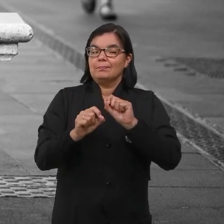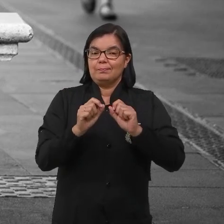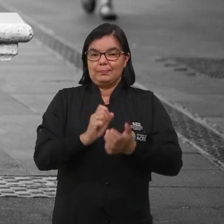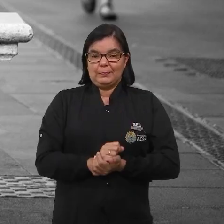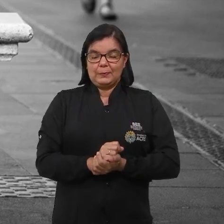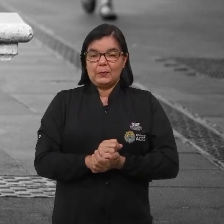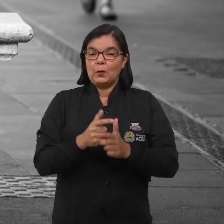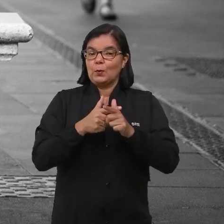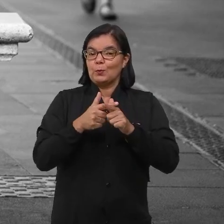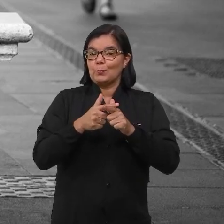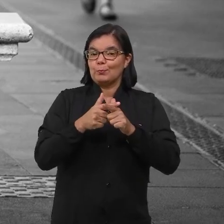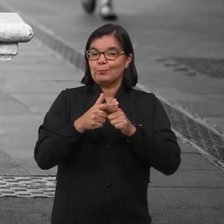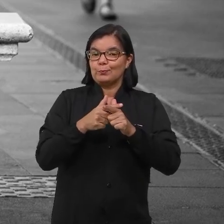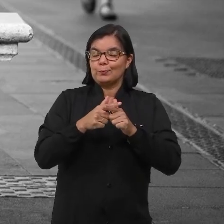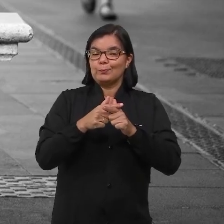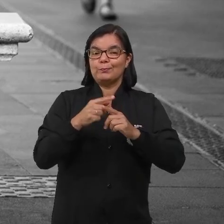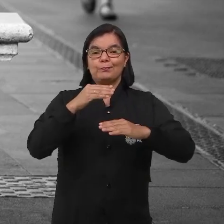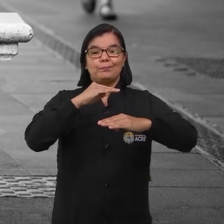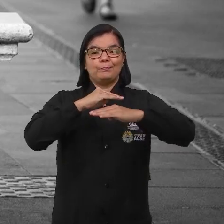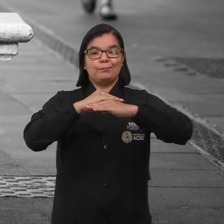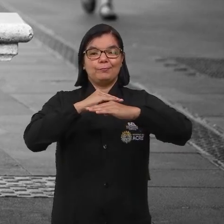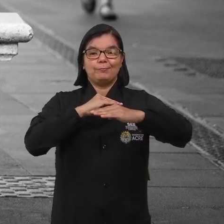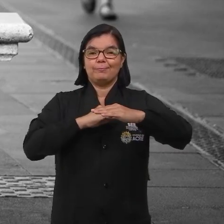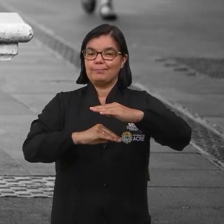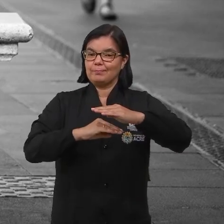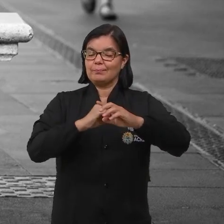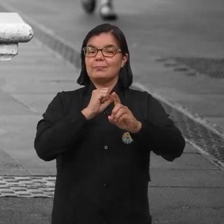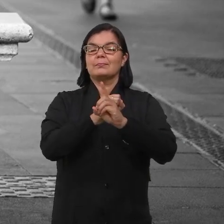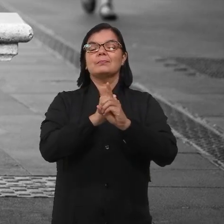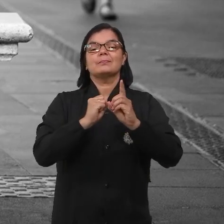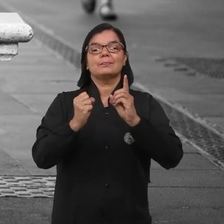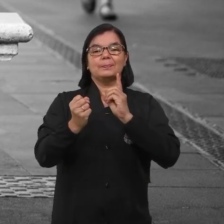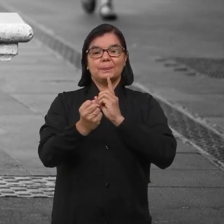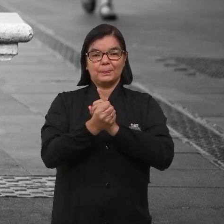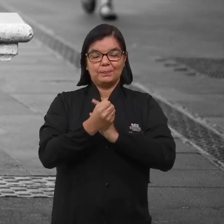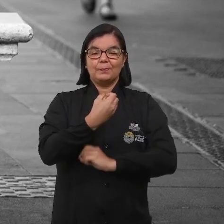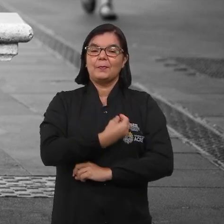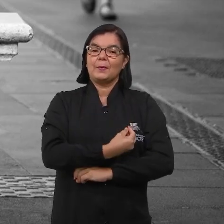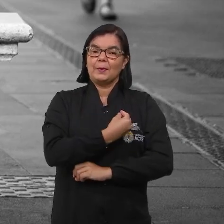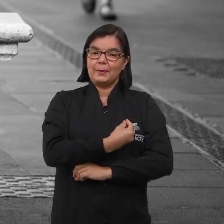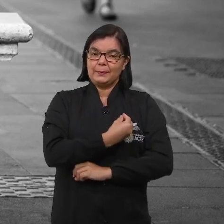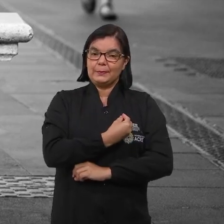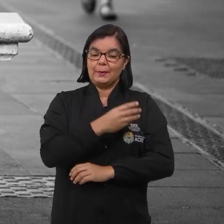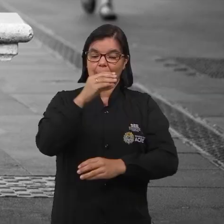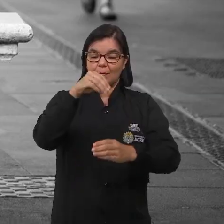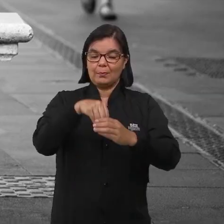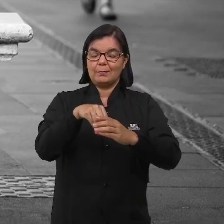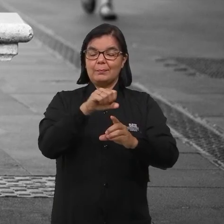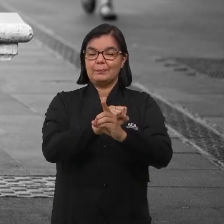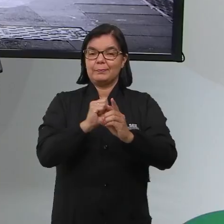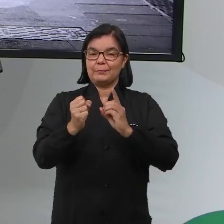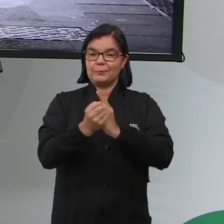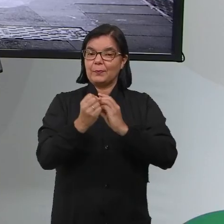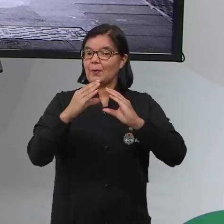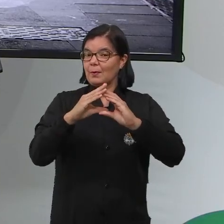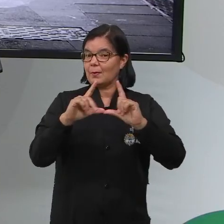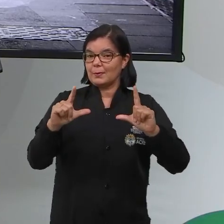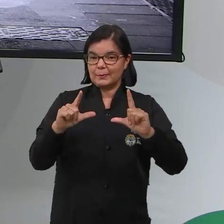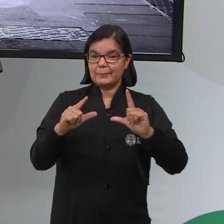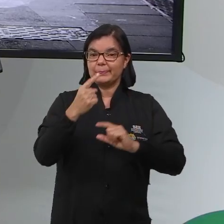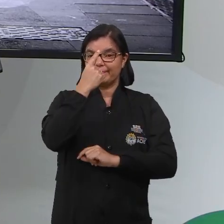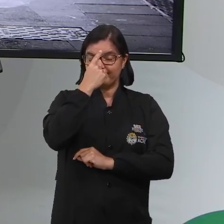Uma situação de desigualdade social existente na sociedade. É claro que